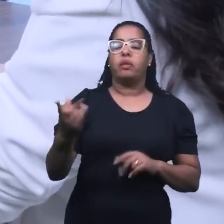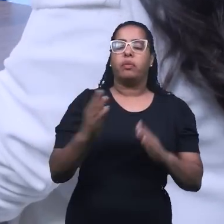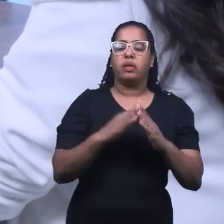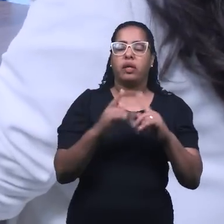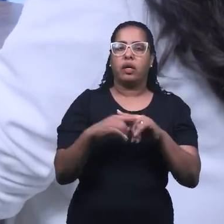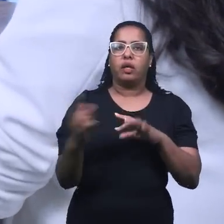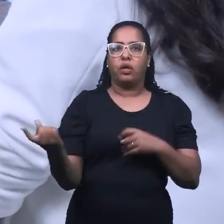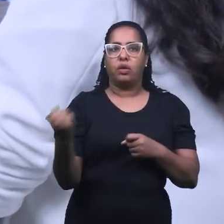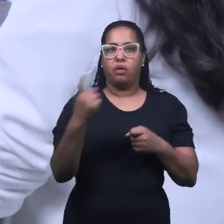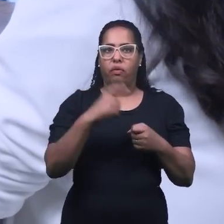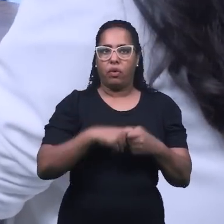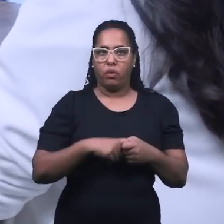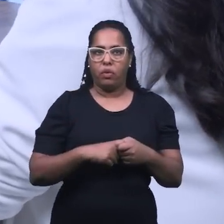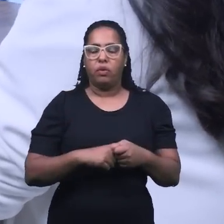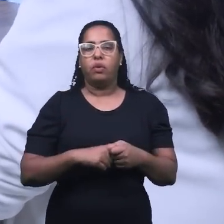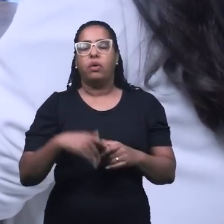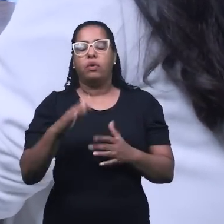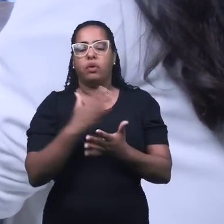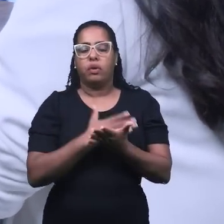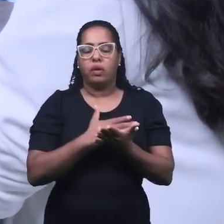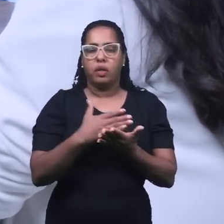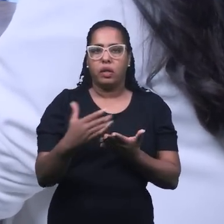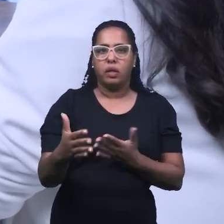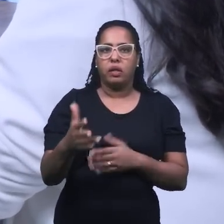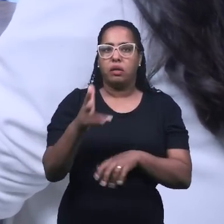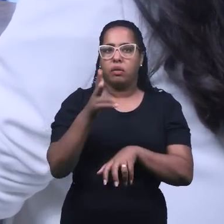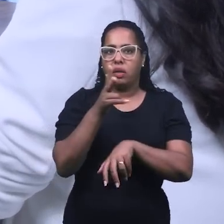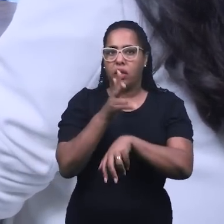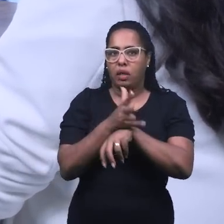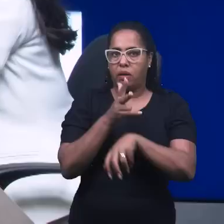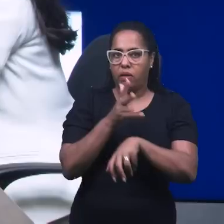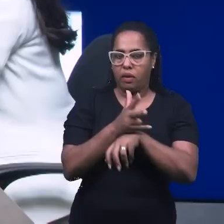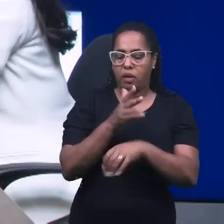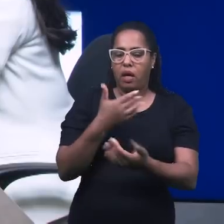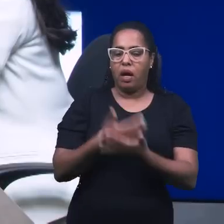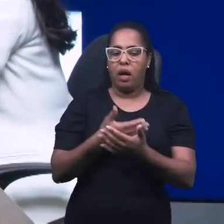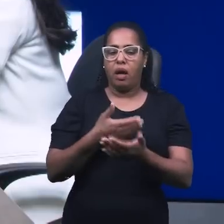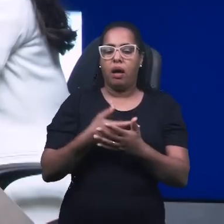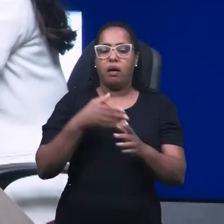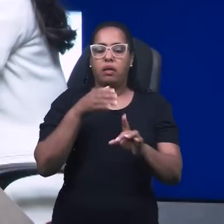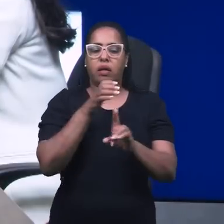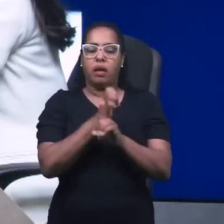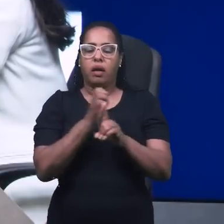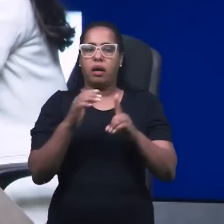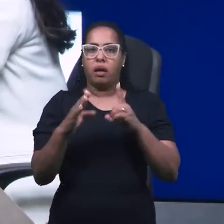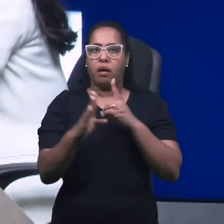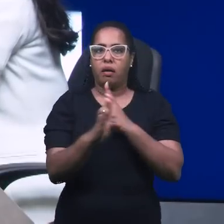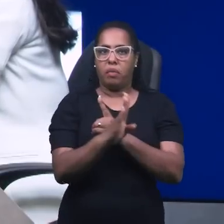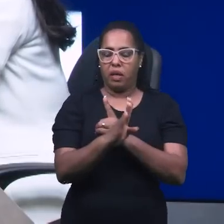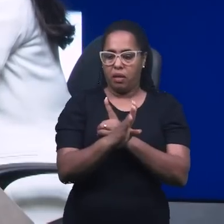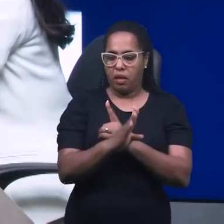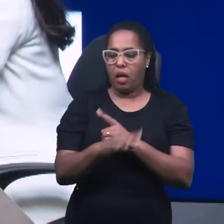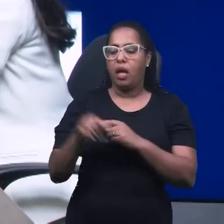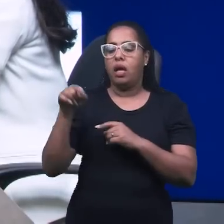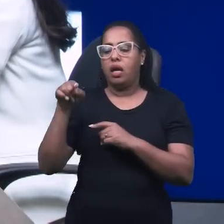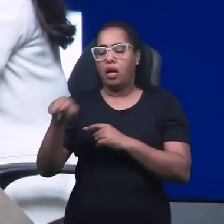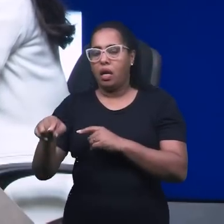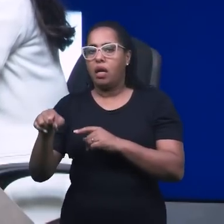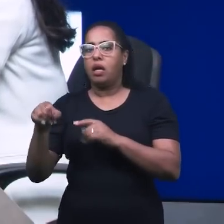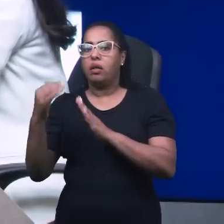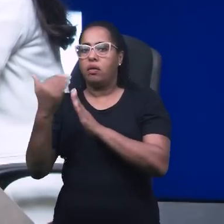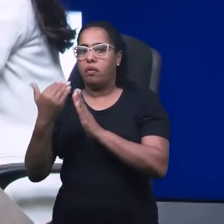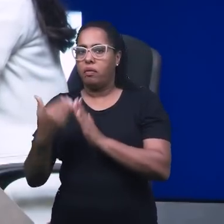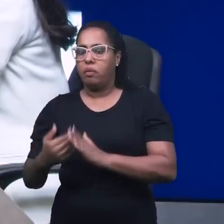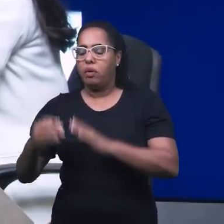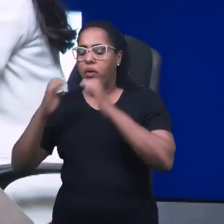funcionar, então nós começamos a gravar a aula da EBD e do programa